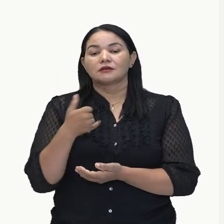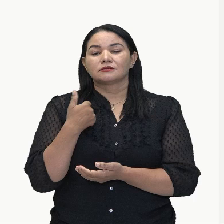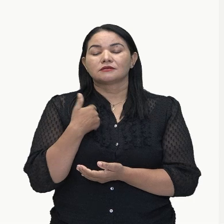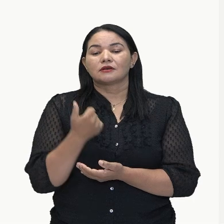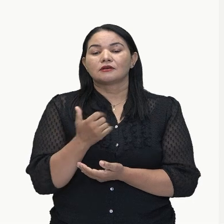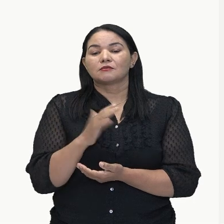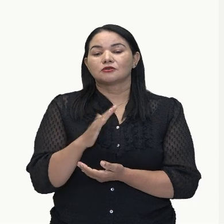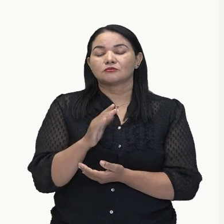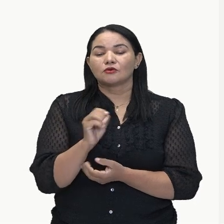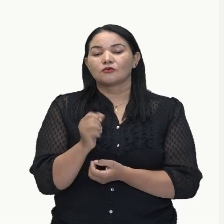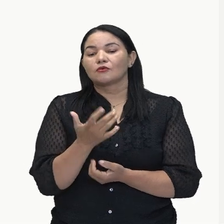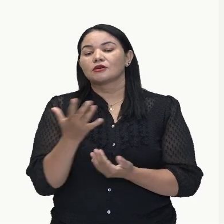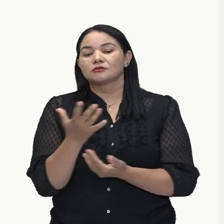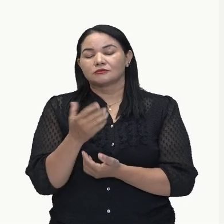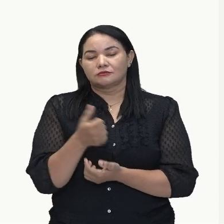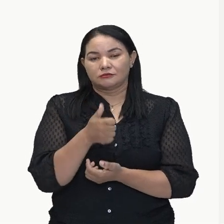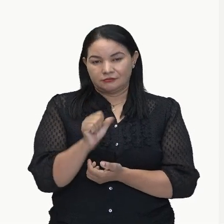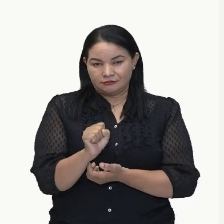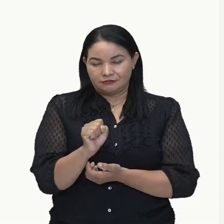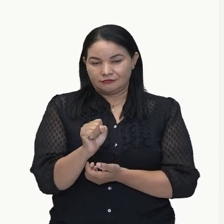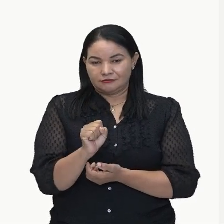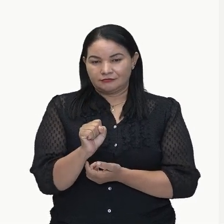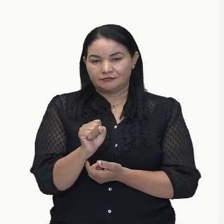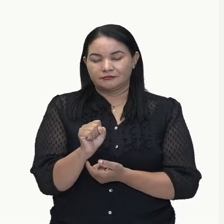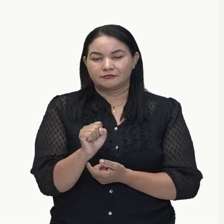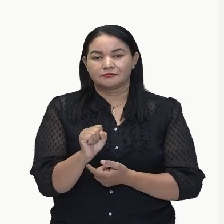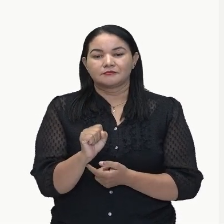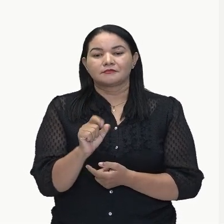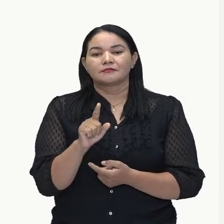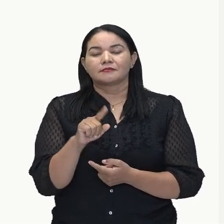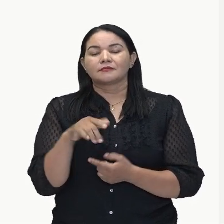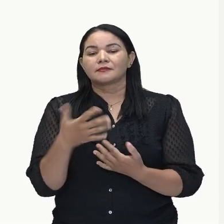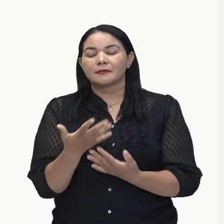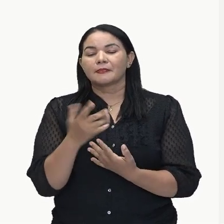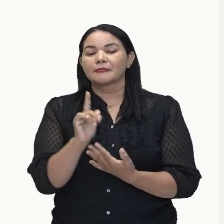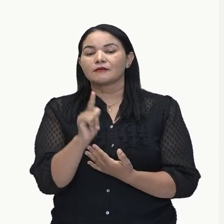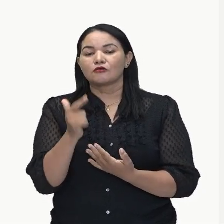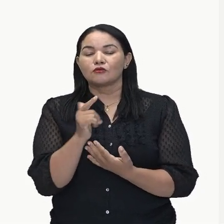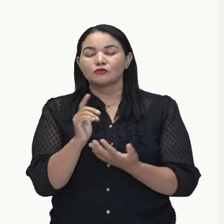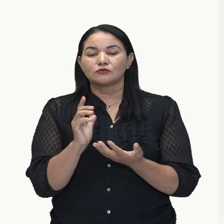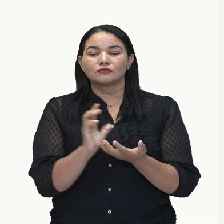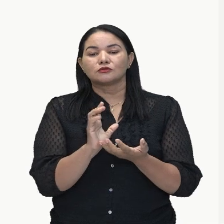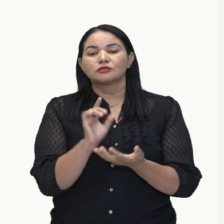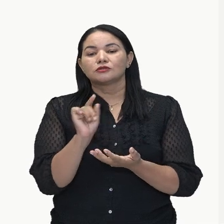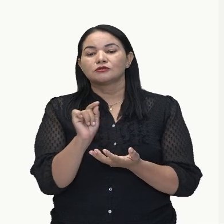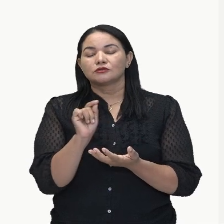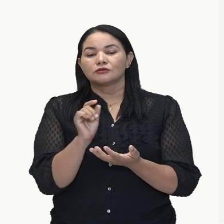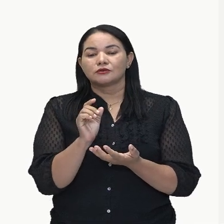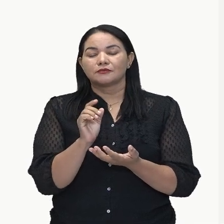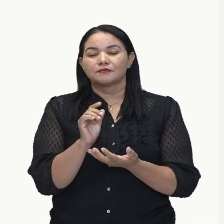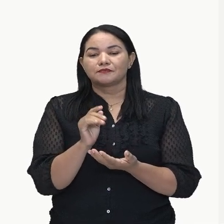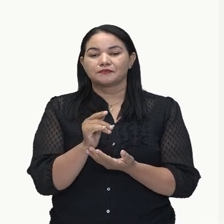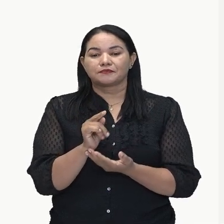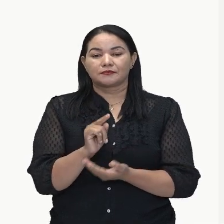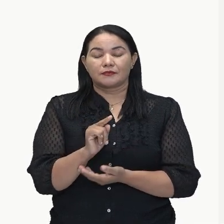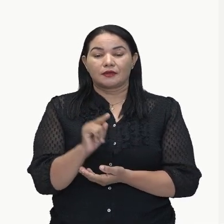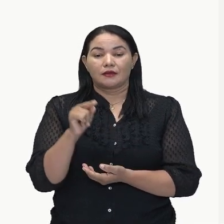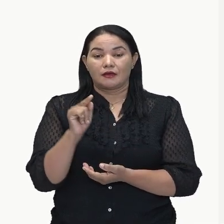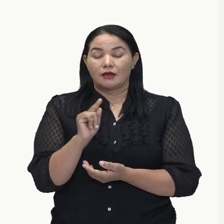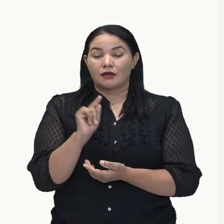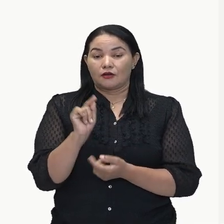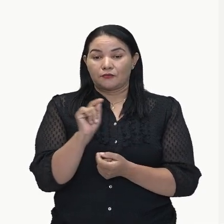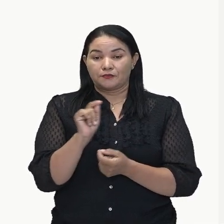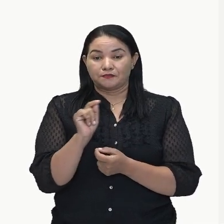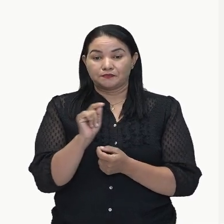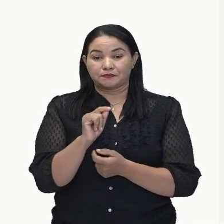torno de 18, tá? Já no continente americano, aqui na América do